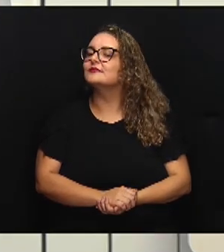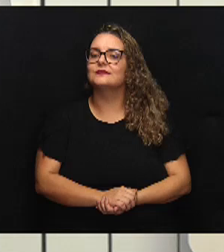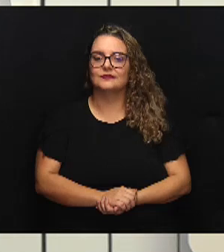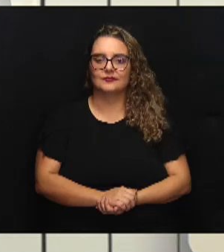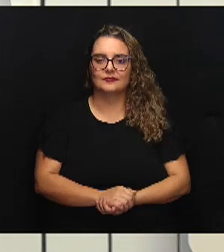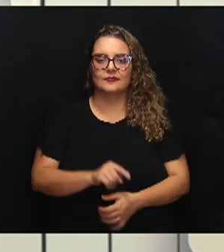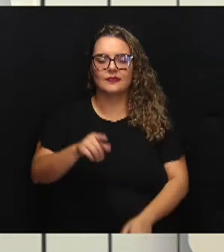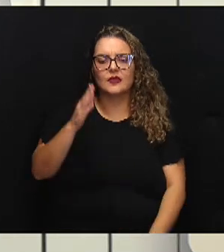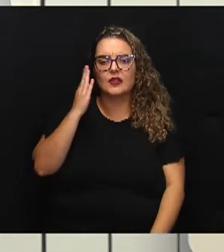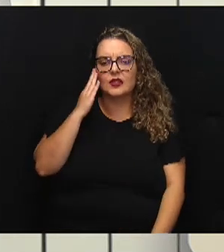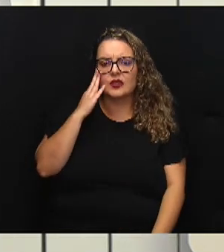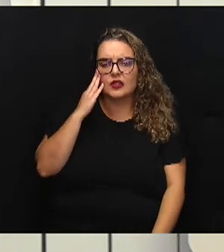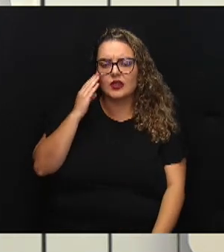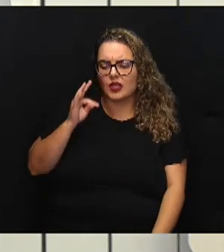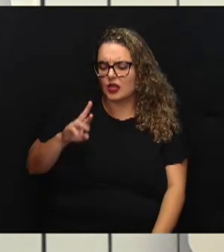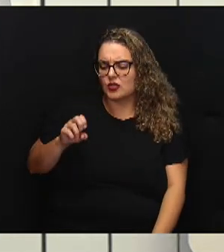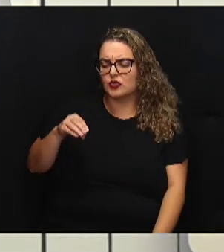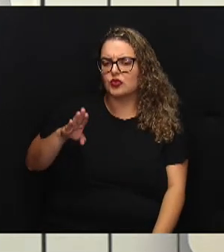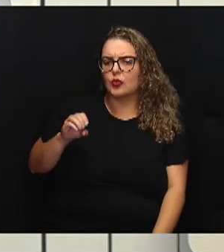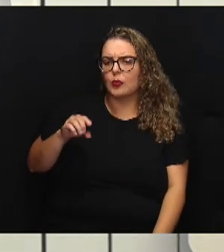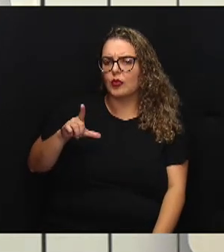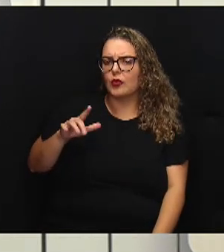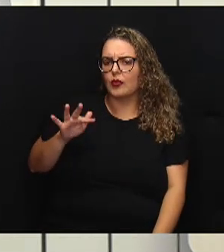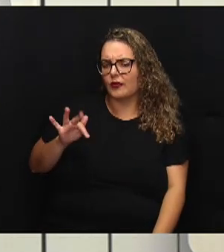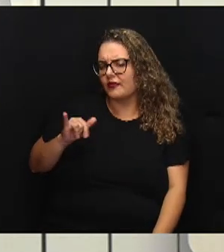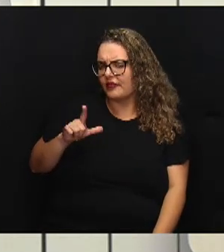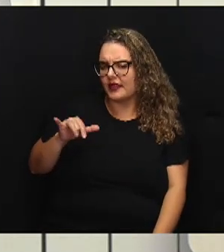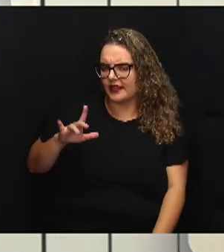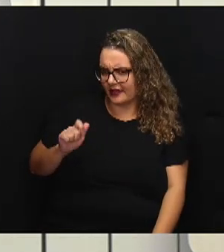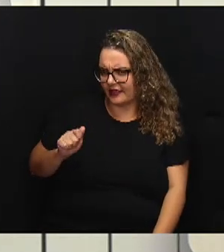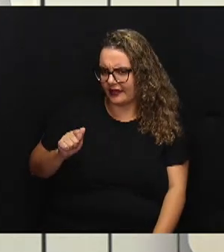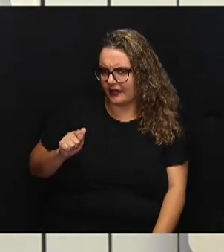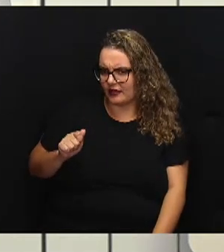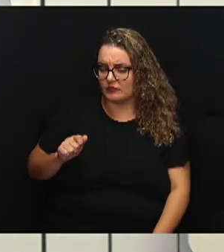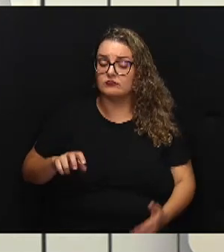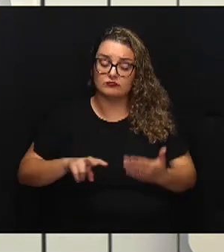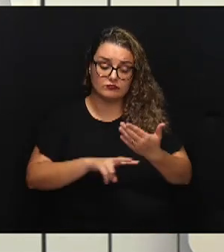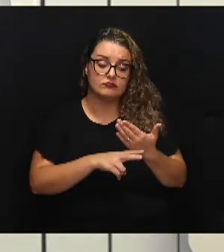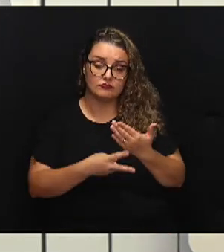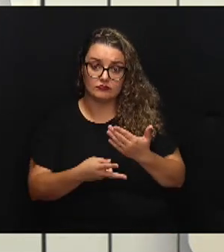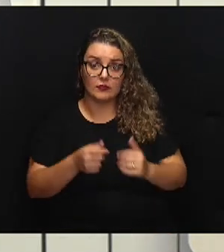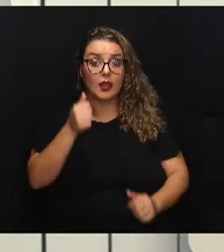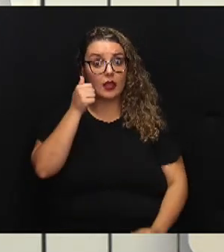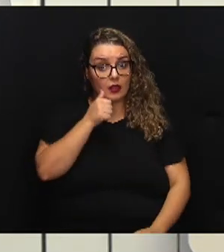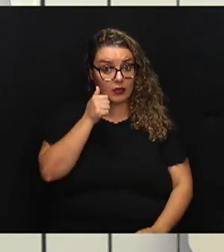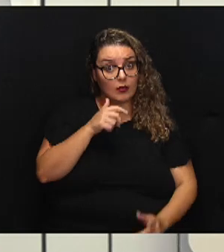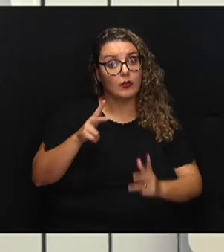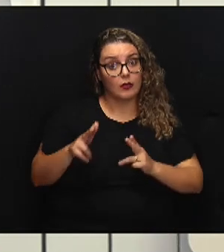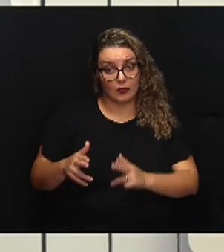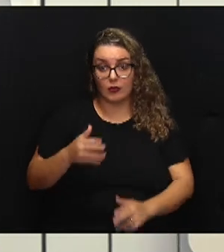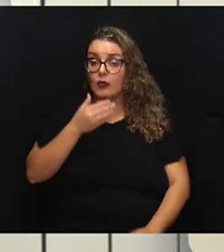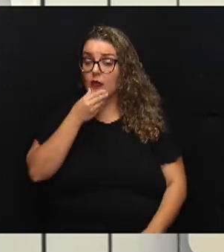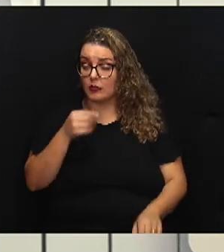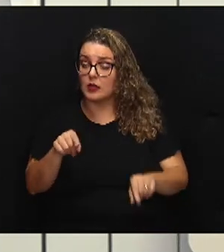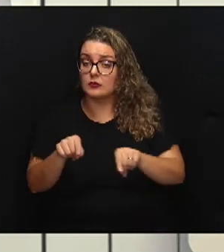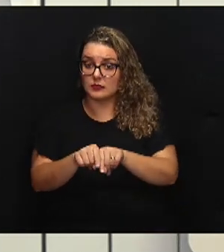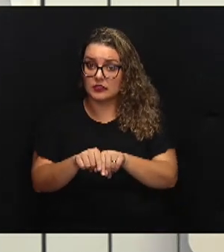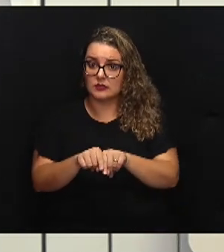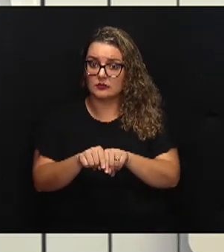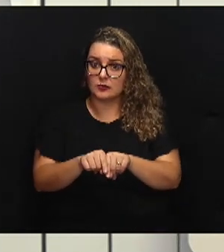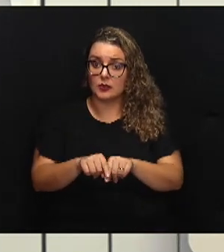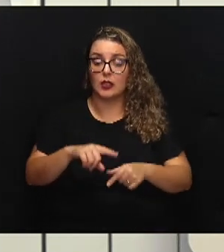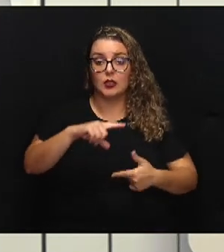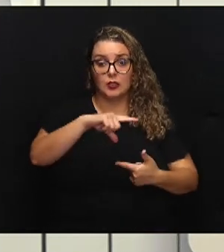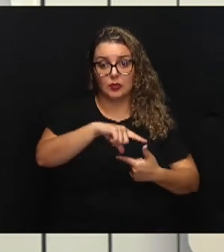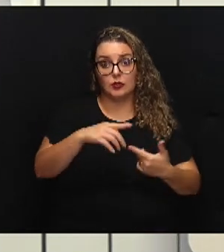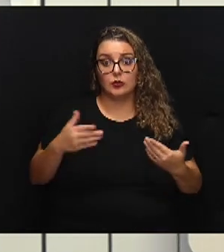Você sabe o que é trombofilia? Essa é uma condição que pode afetar tanto as mulheres quanto os homens. E no quadro